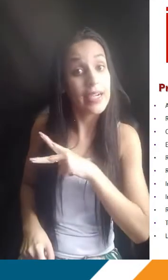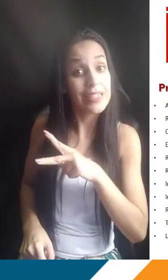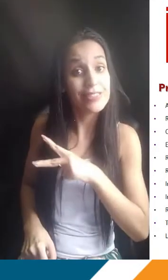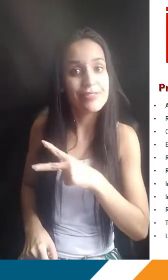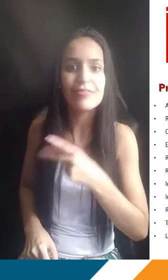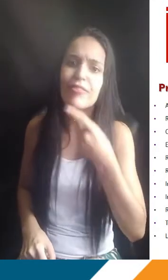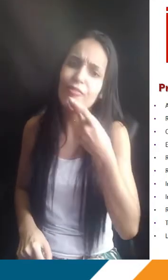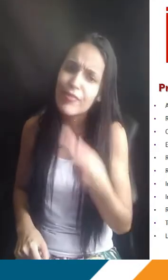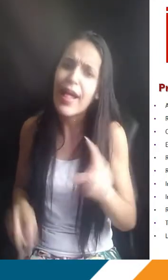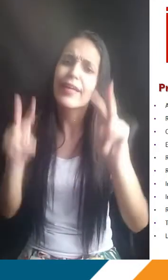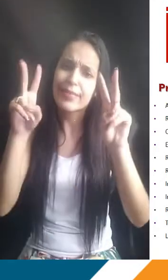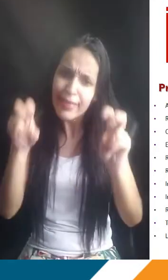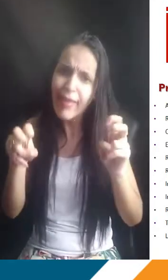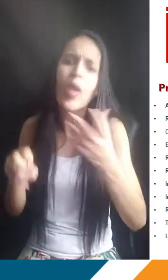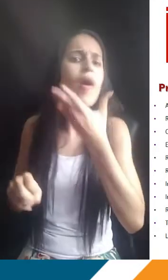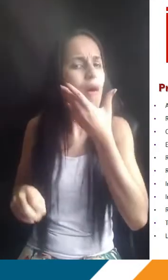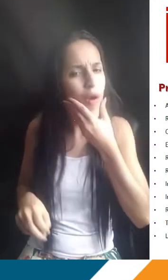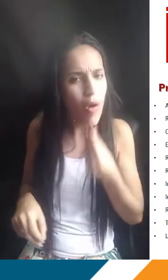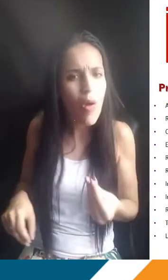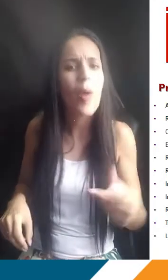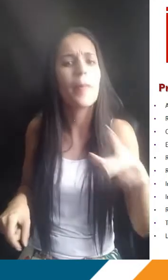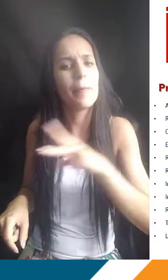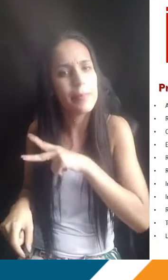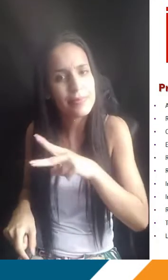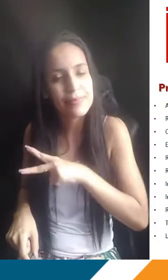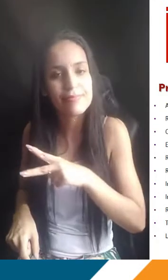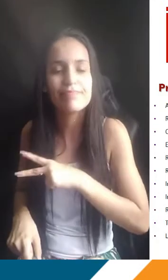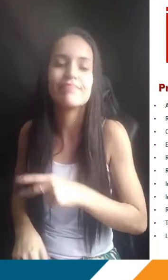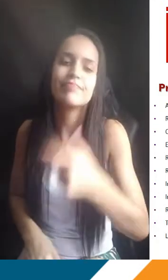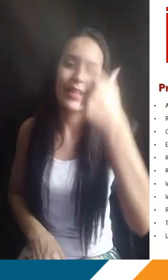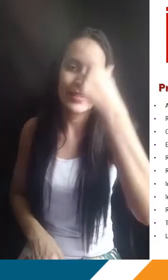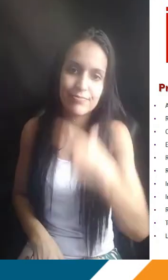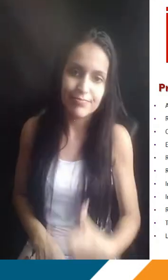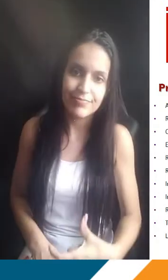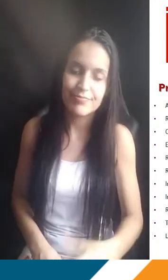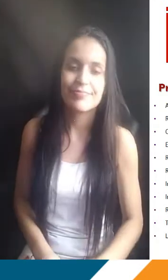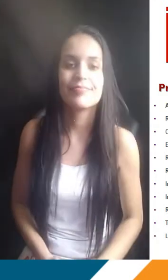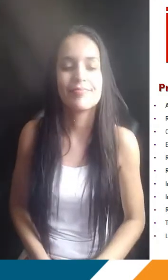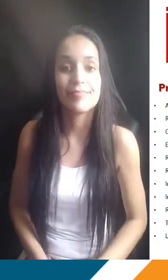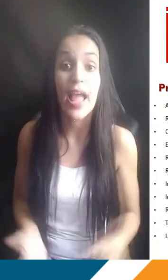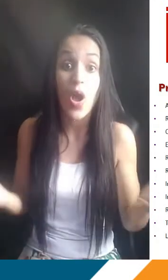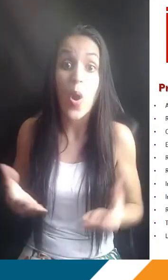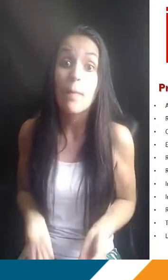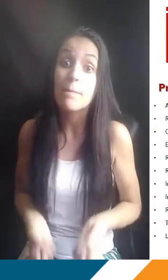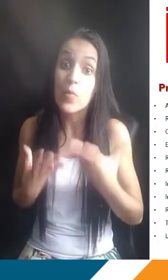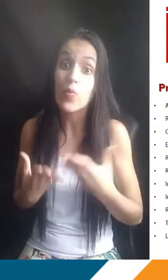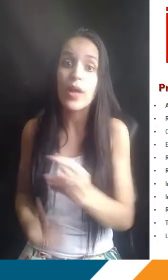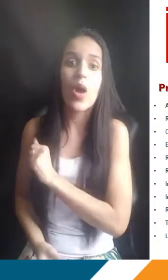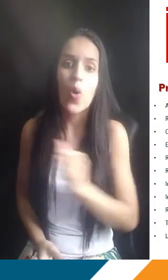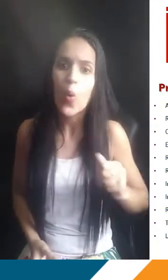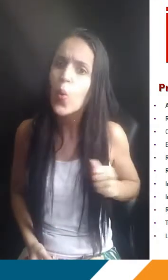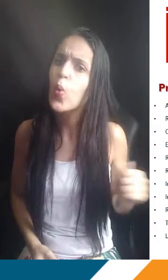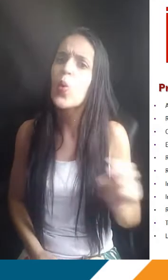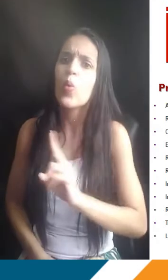temática, temas humanos, e, portanto, ela vai ser mais íntima, psicológica e subjetiva. Na poesia, os poetas dessa época